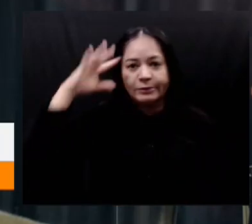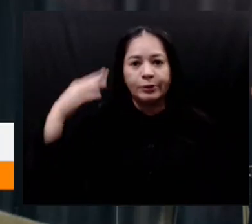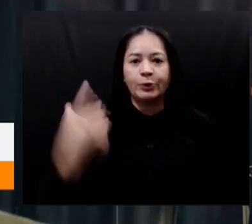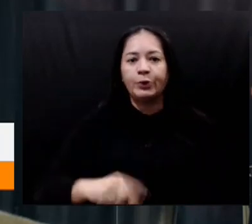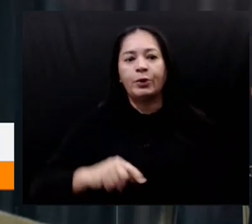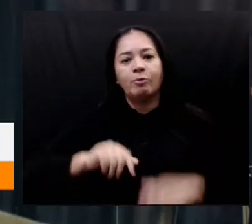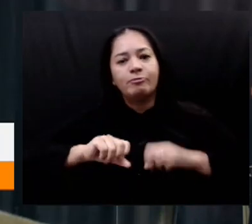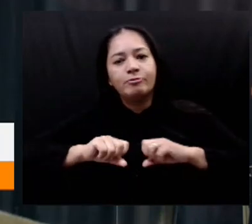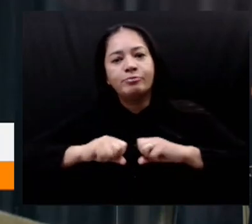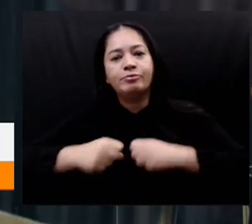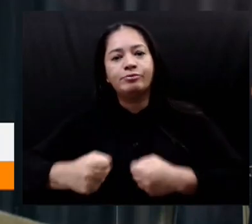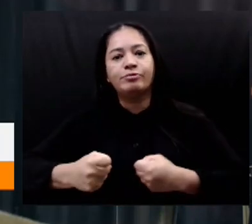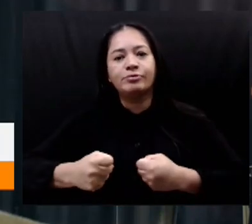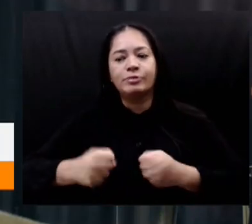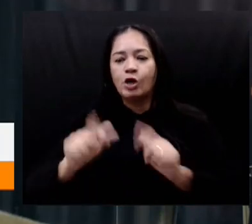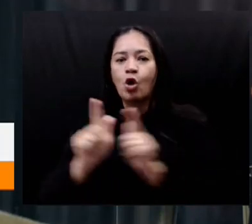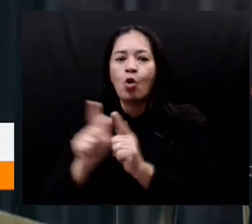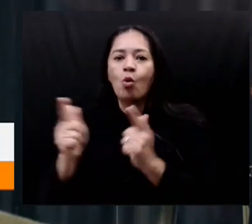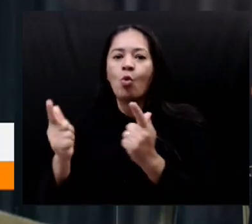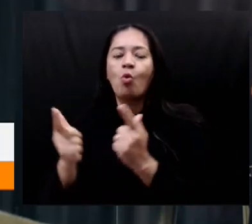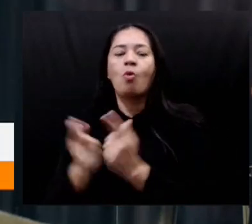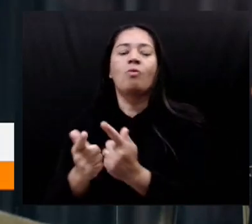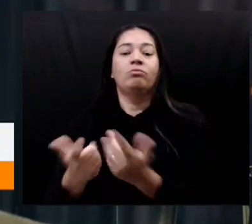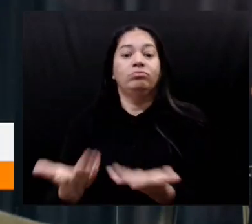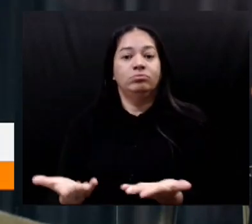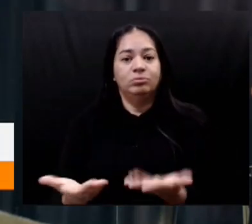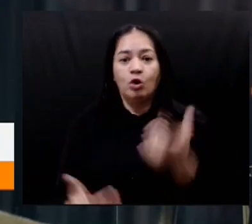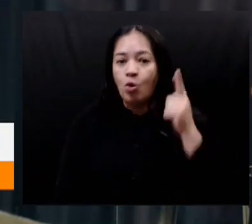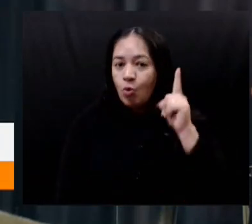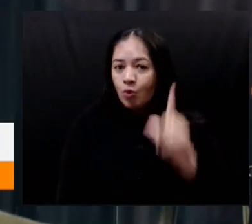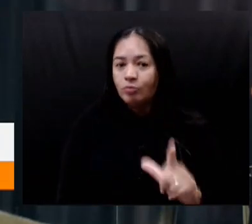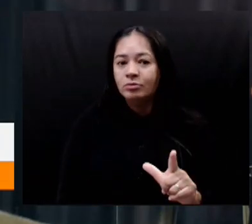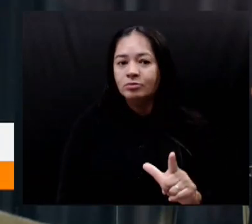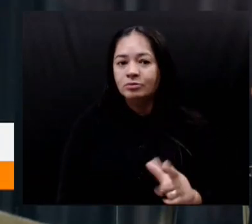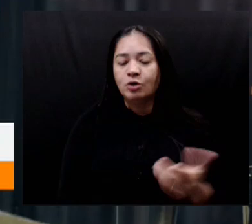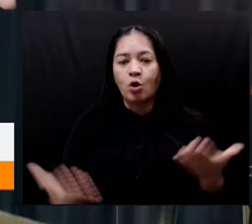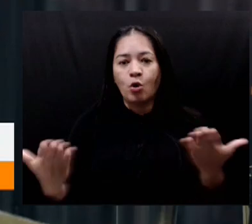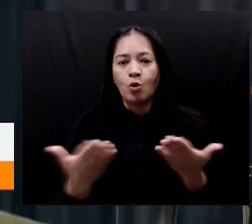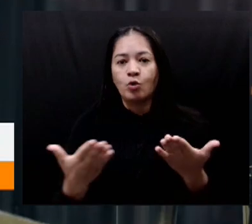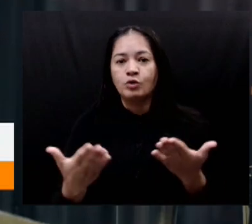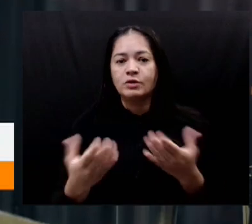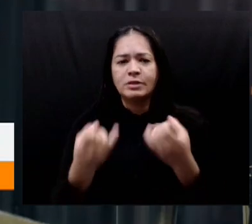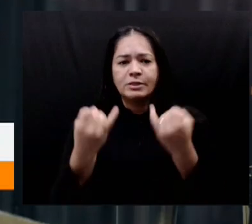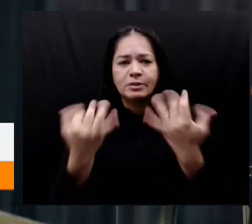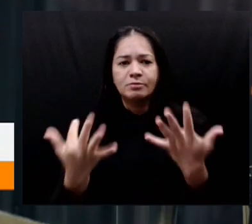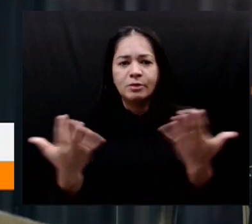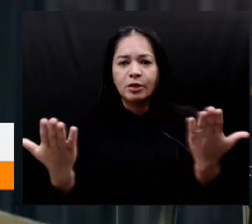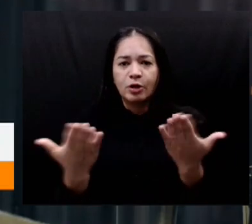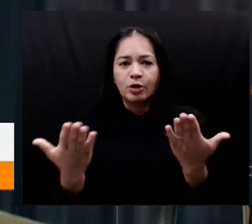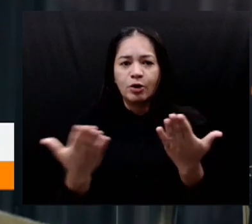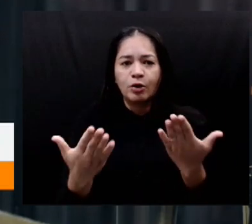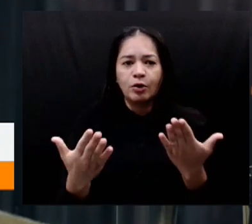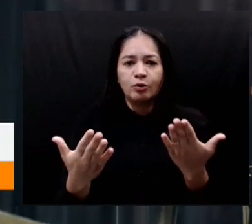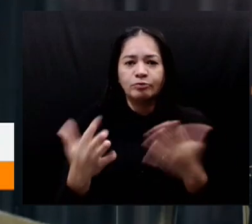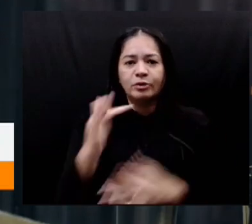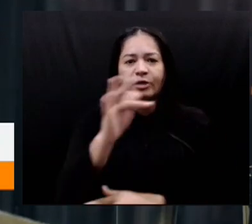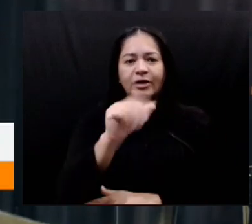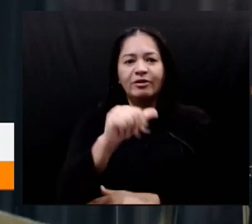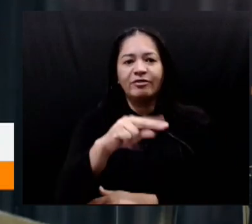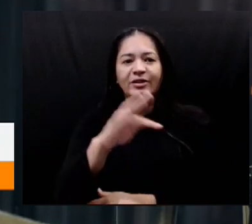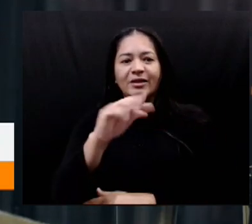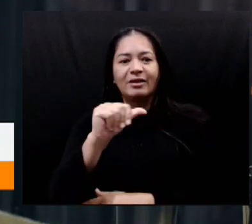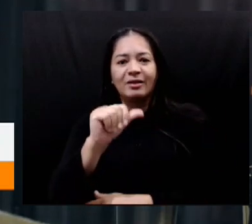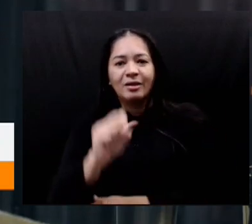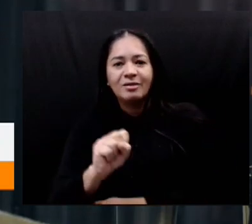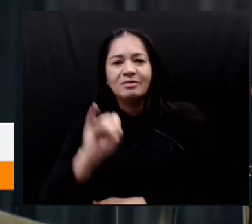uma equipe, né? Então, hoje você citou agora a Fantasia do Walt Disney, né? Se a